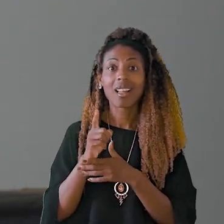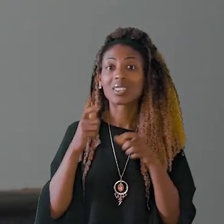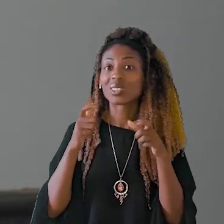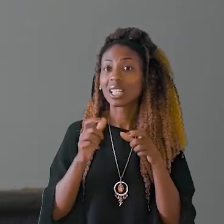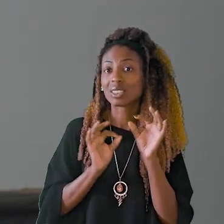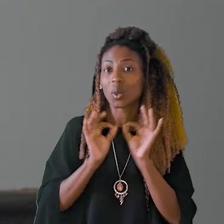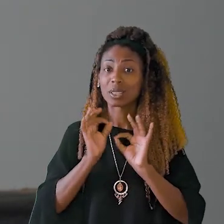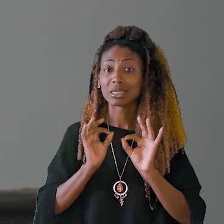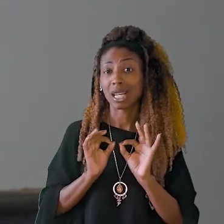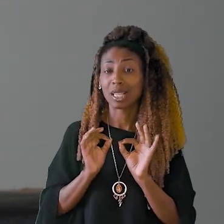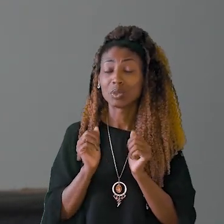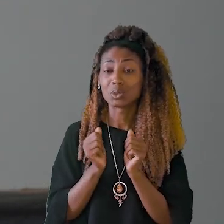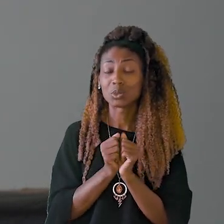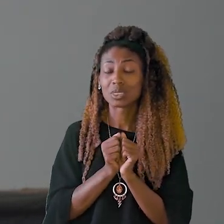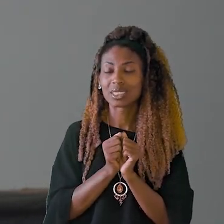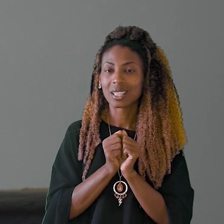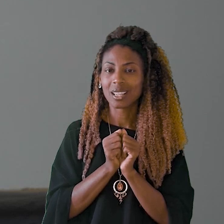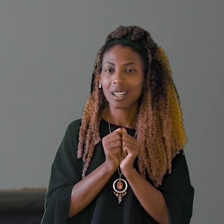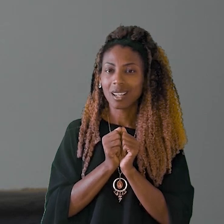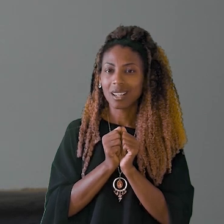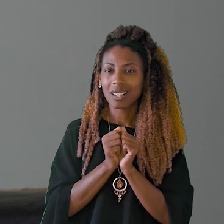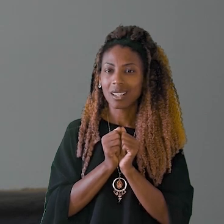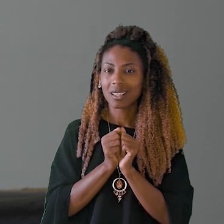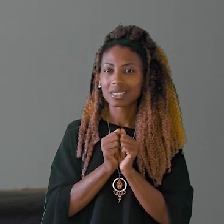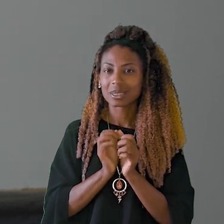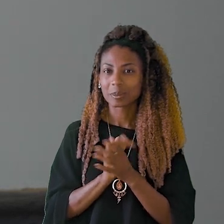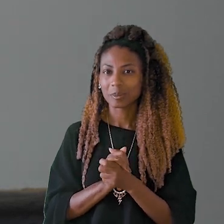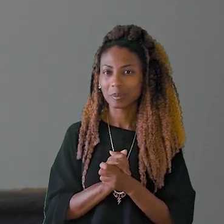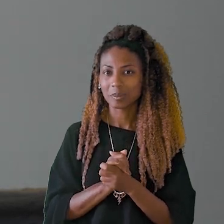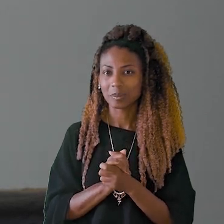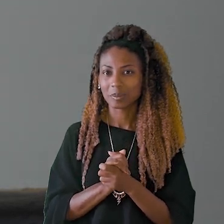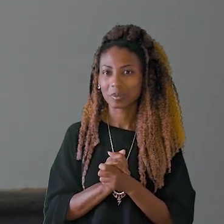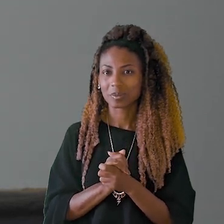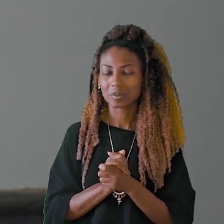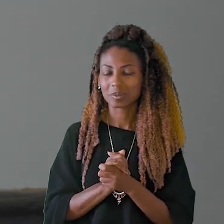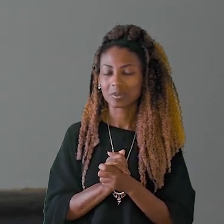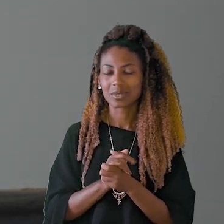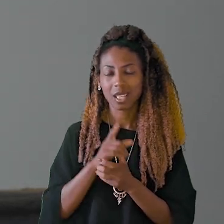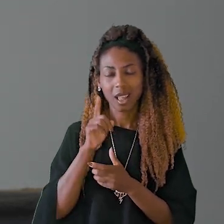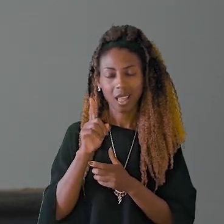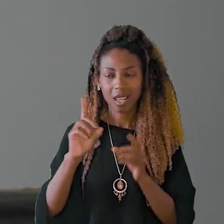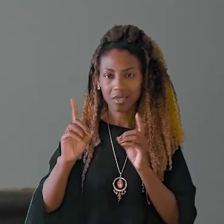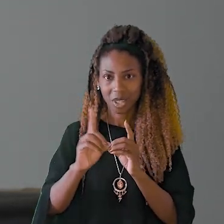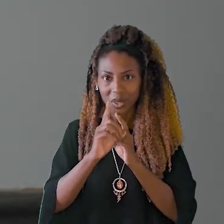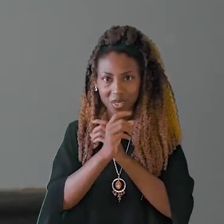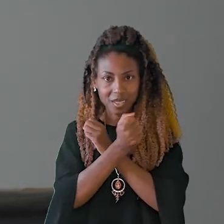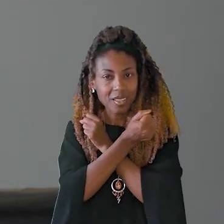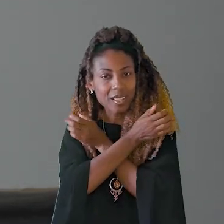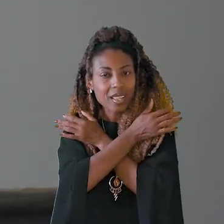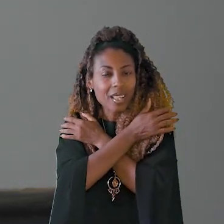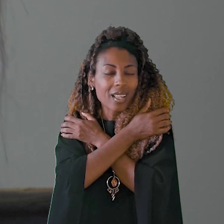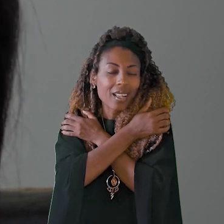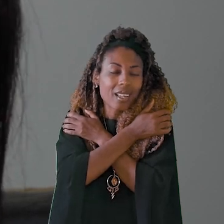tal. E aí, quando eu tava com ela me abraçou, saiu. Não sabia ainda